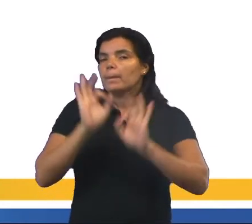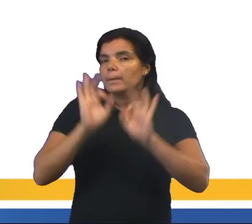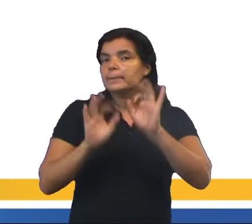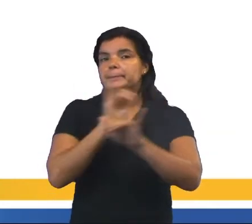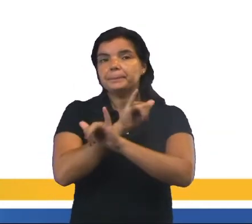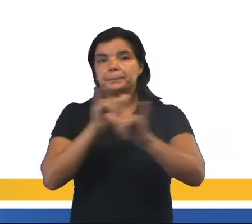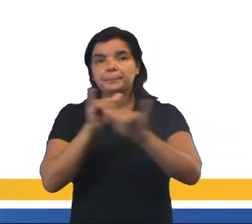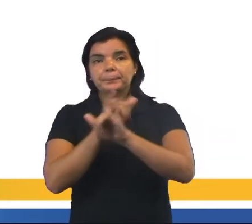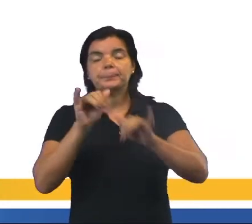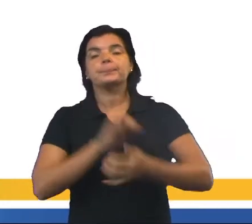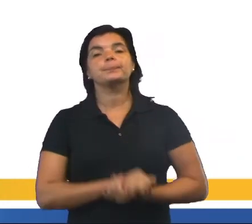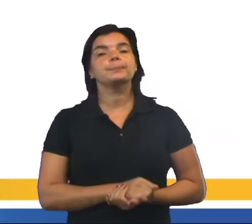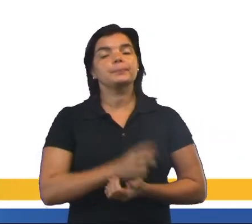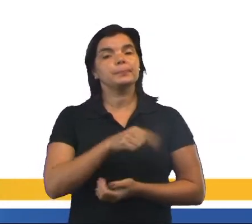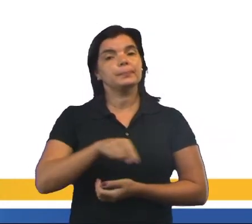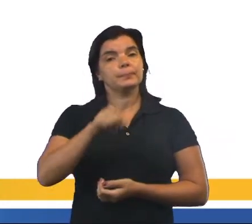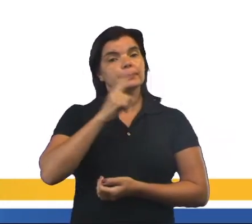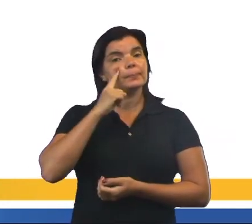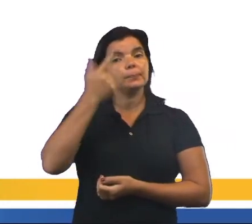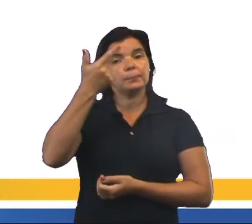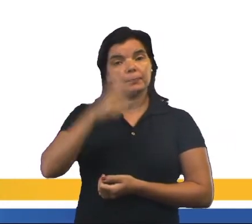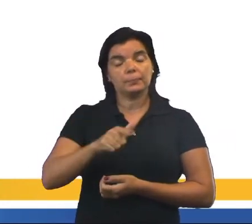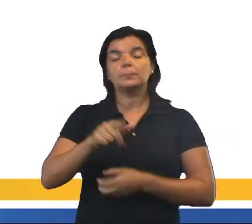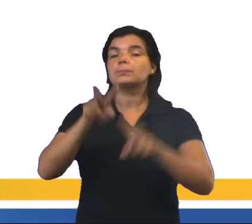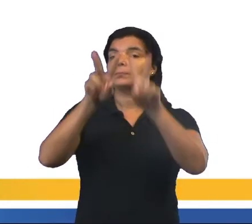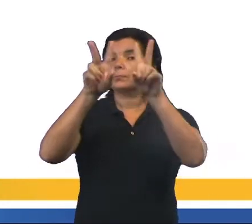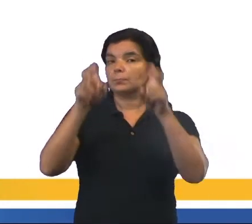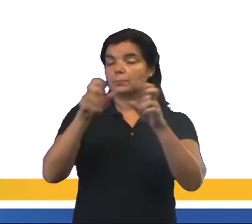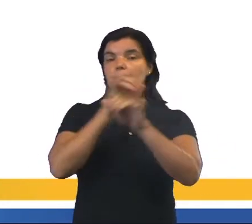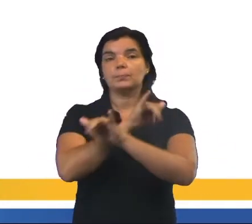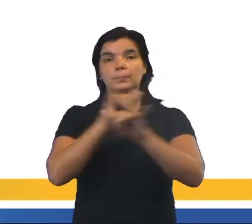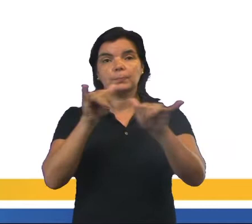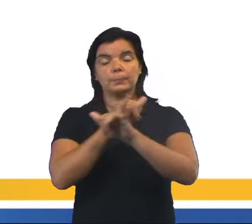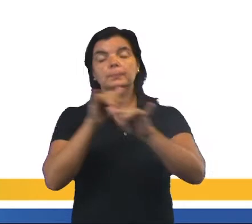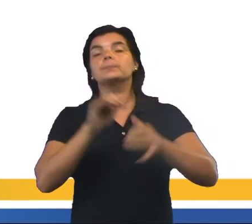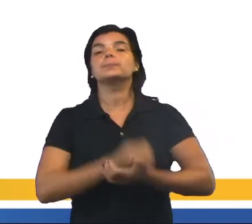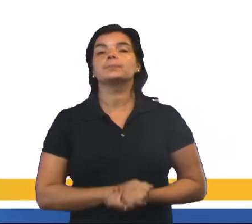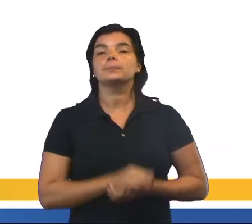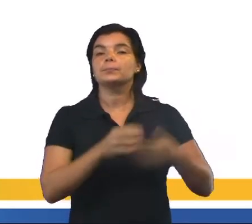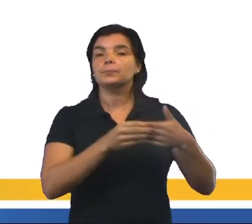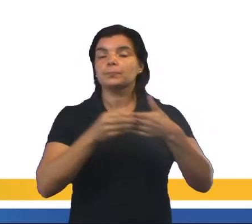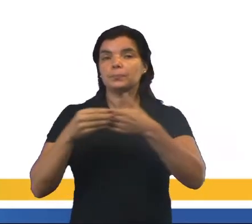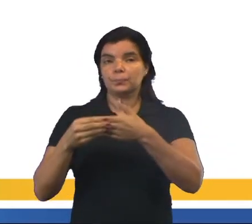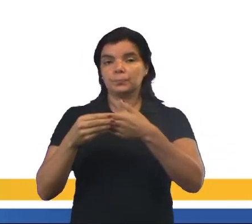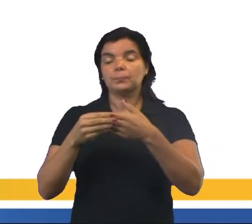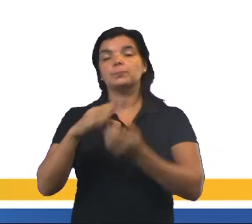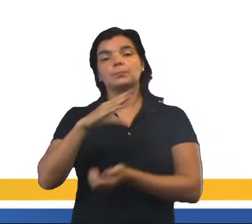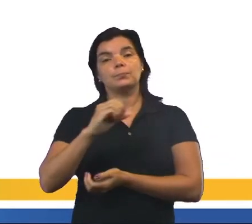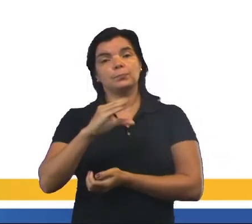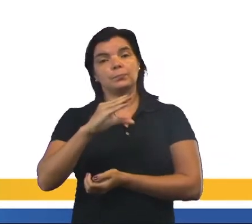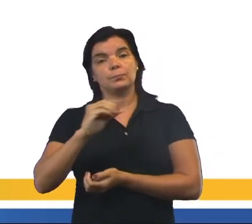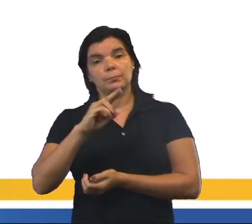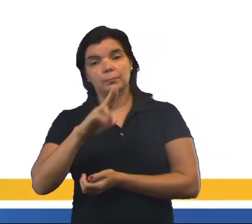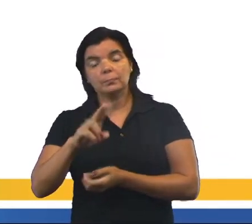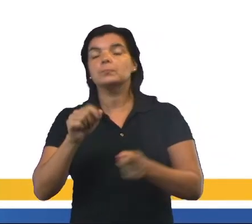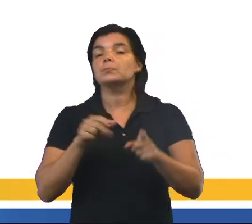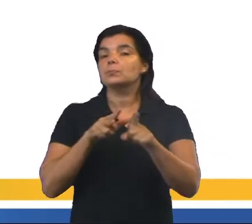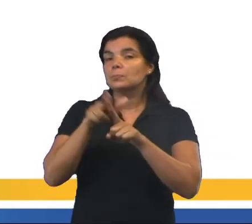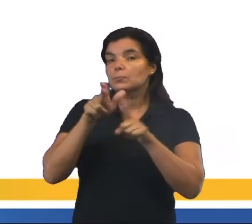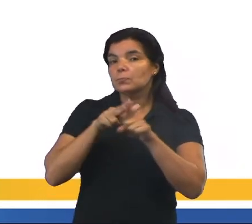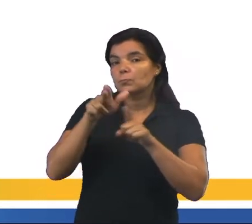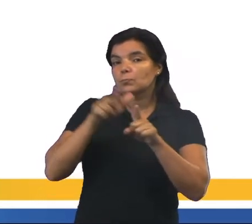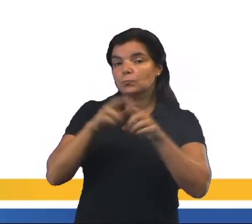na notícia. Daí você vê novamente o título da notícia que lemos, transporte de cacau ou cupuaçu